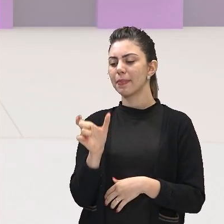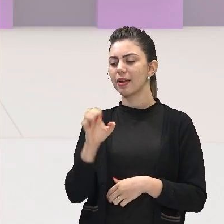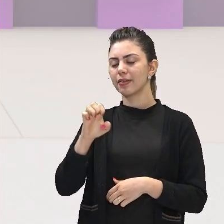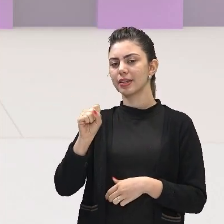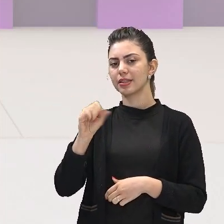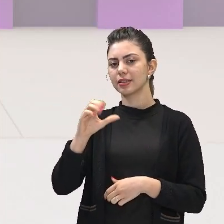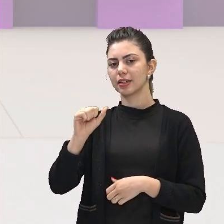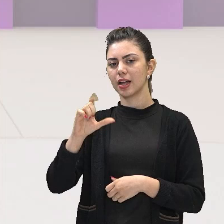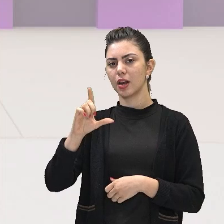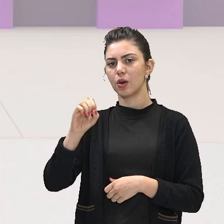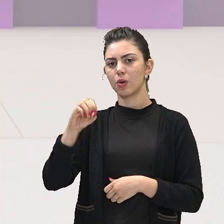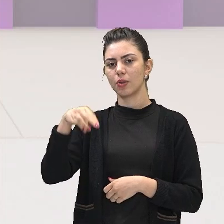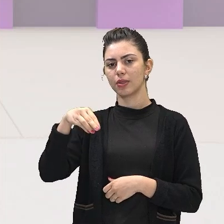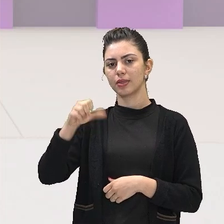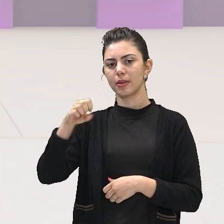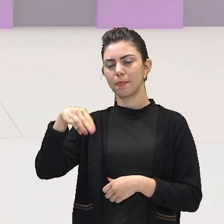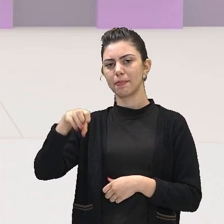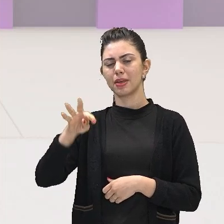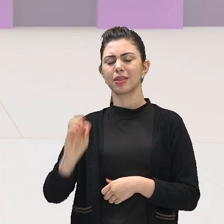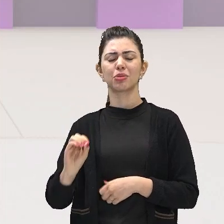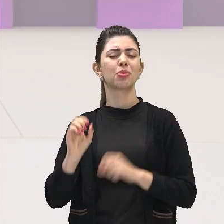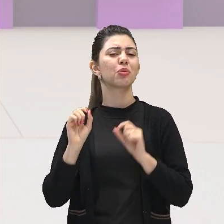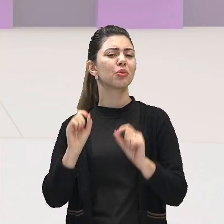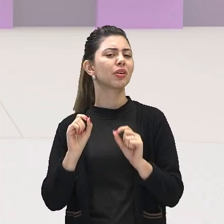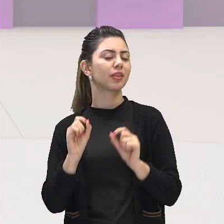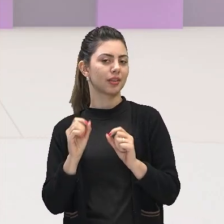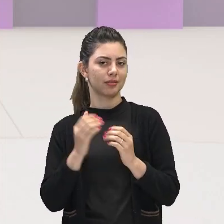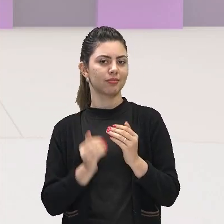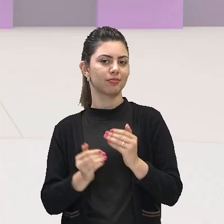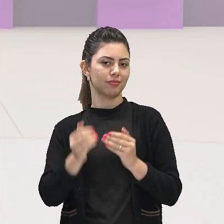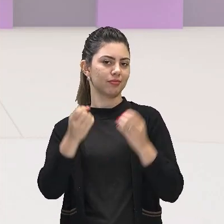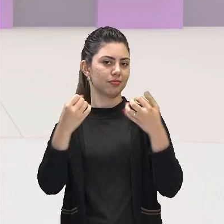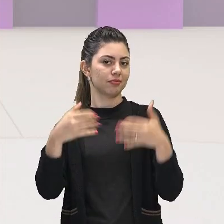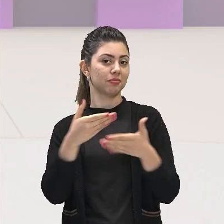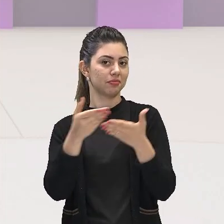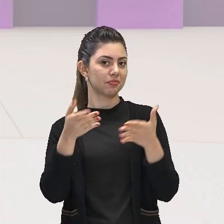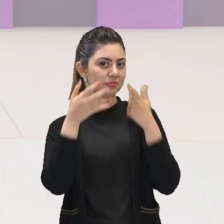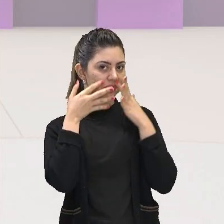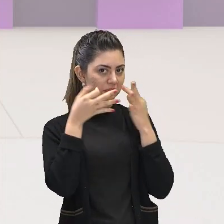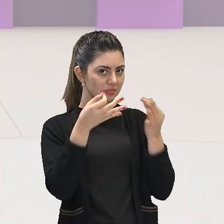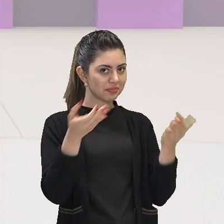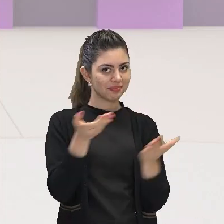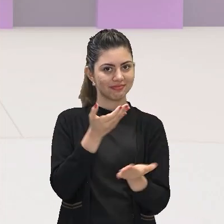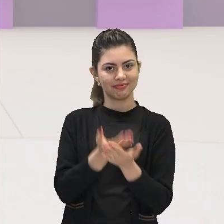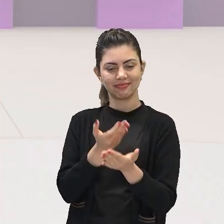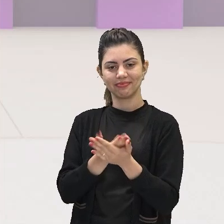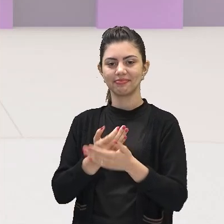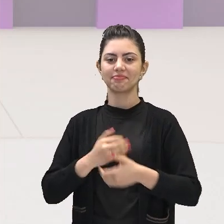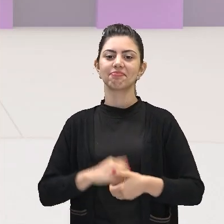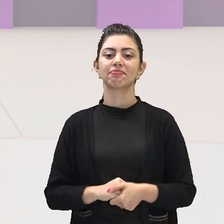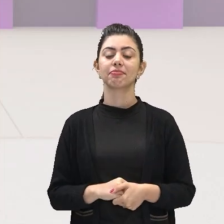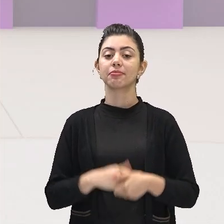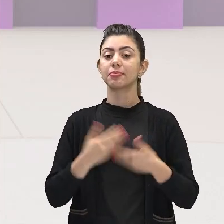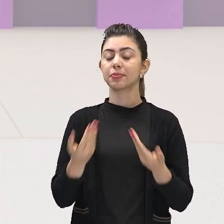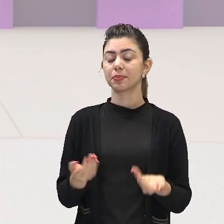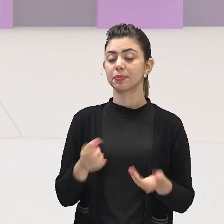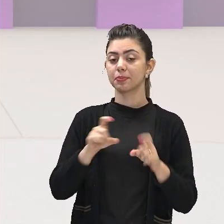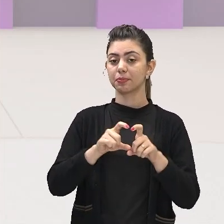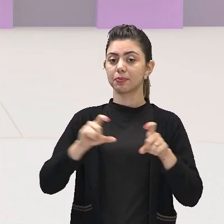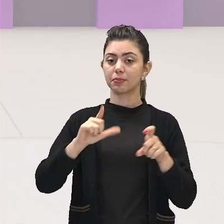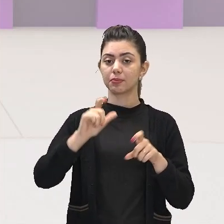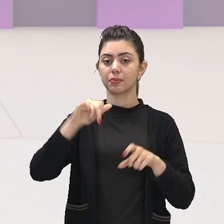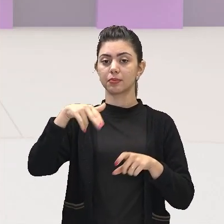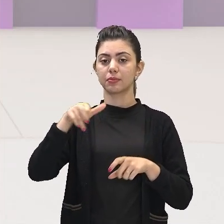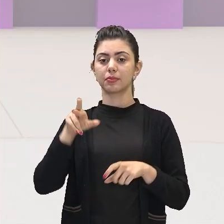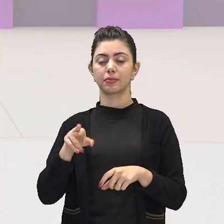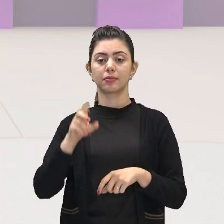lineares a matrizes. Então fique atento, não perca nada da nossa aula. Vamos lá. Sistemas lineares, M